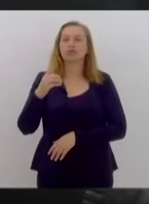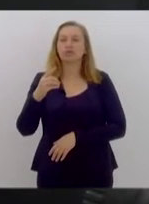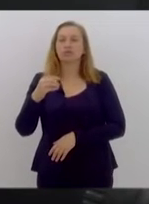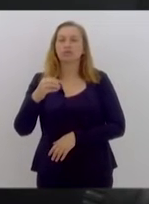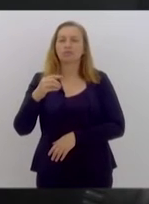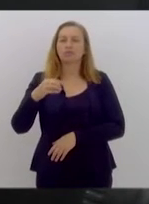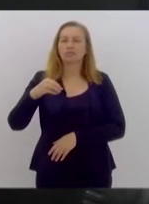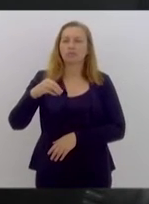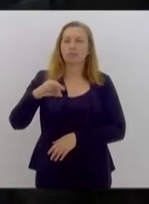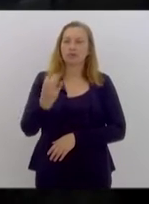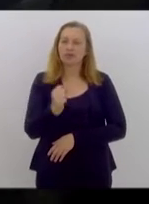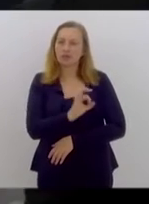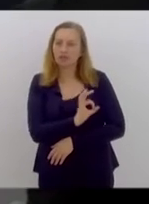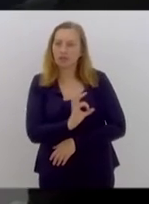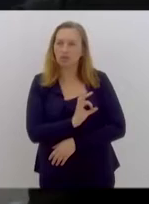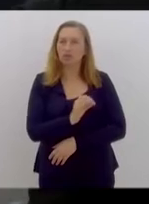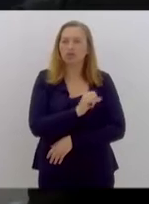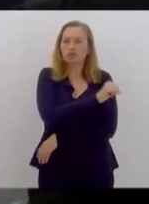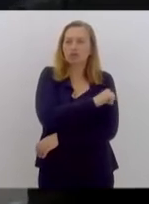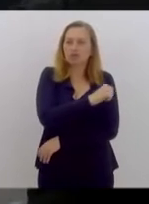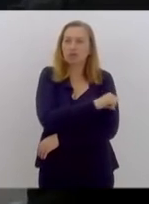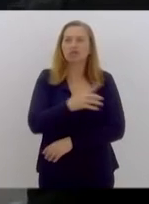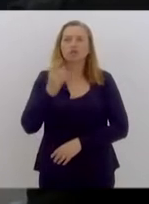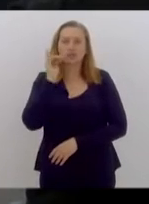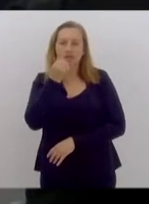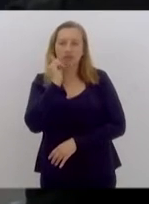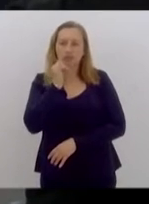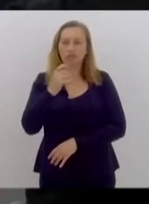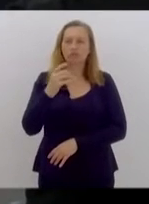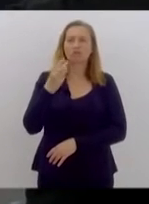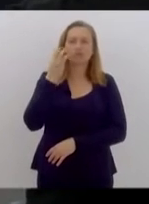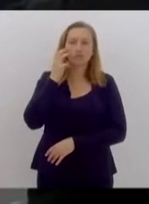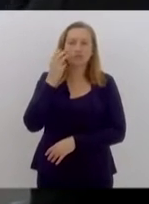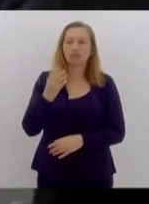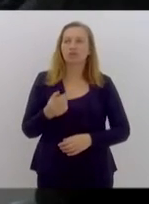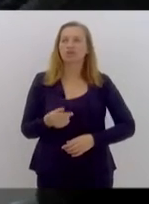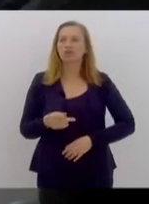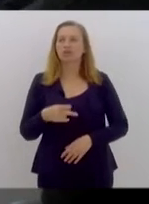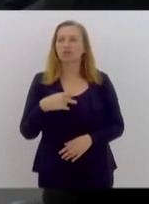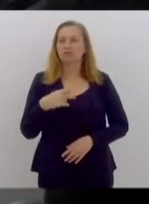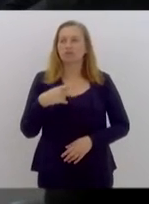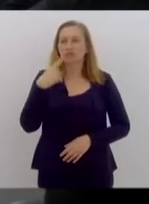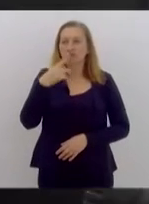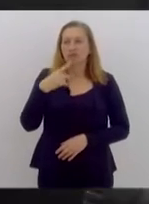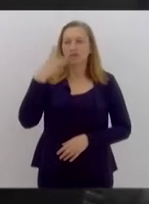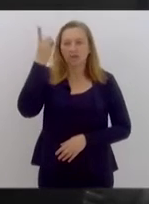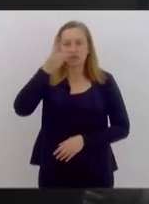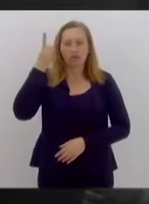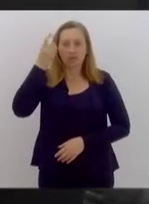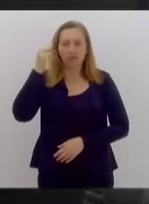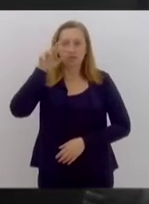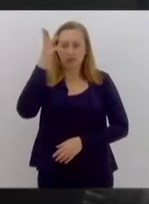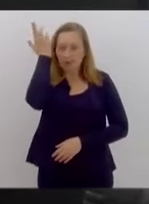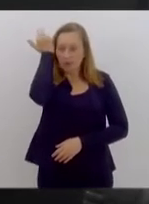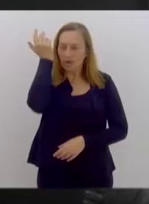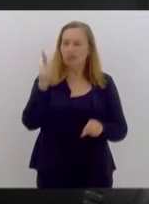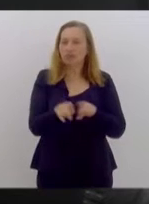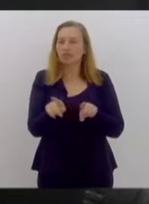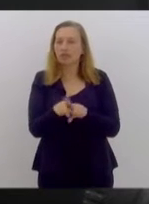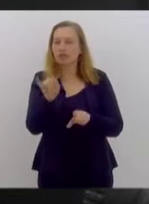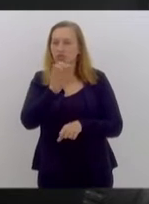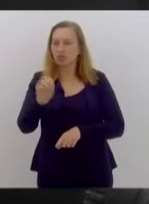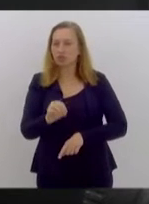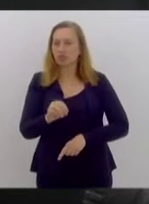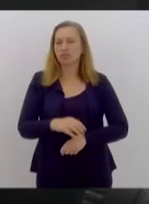nosso relator resultado valdeck e vamos ver se o deputado marcou ele vai participar ou não e o deputado Dionísio